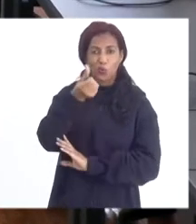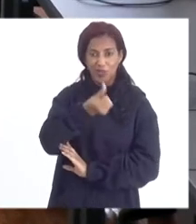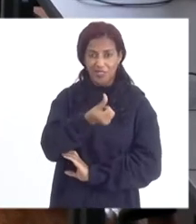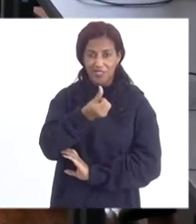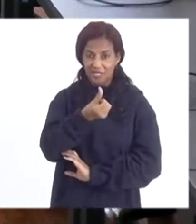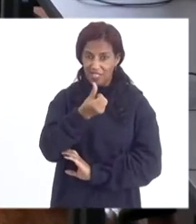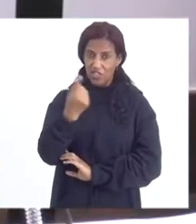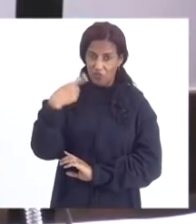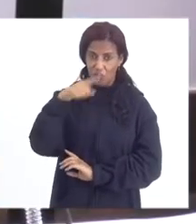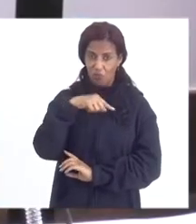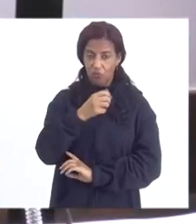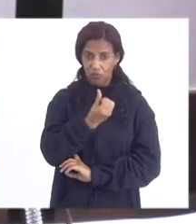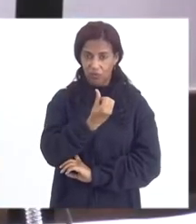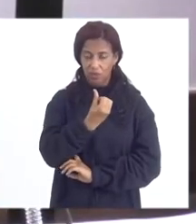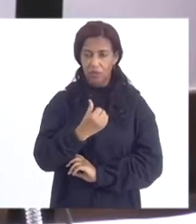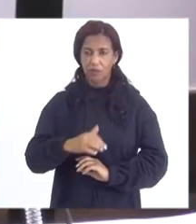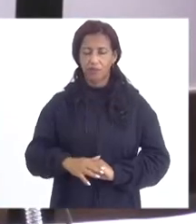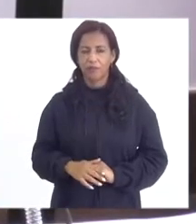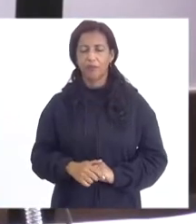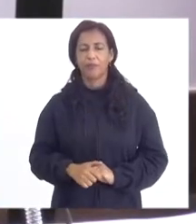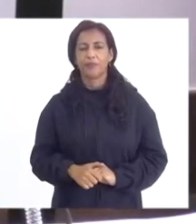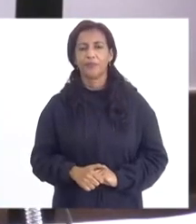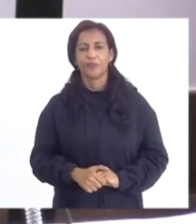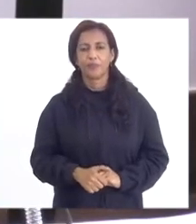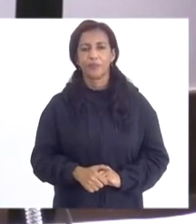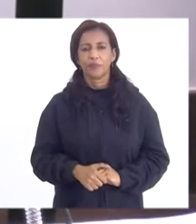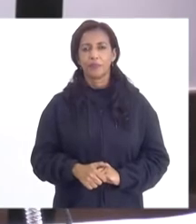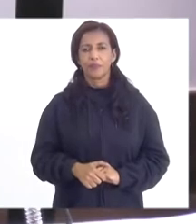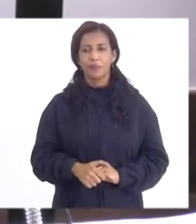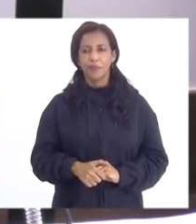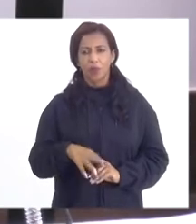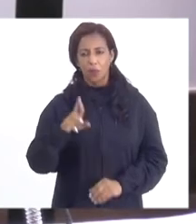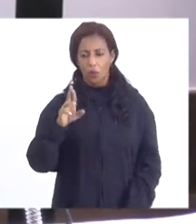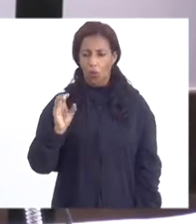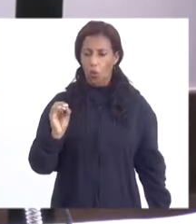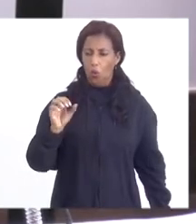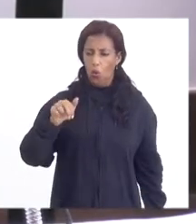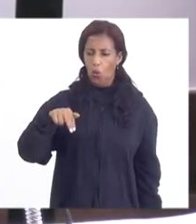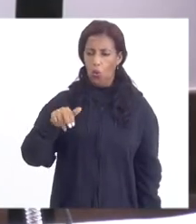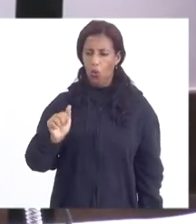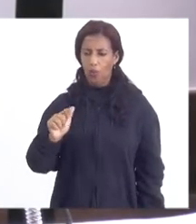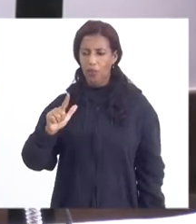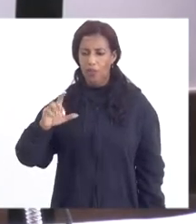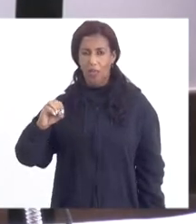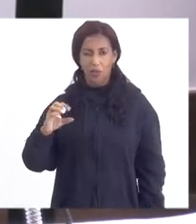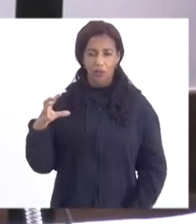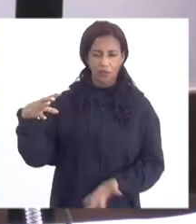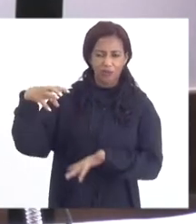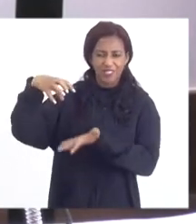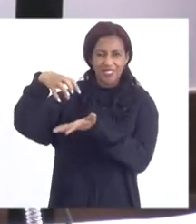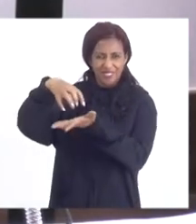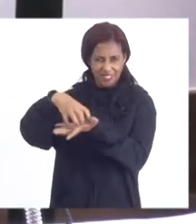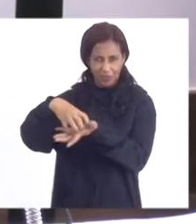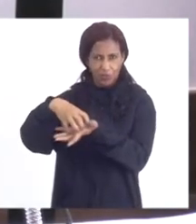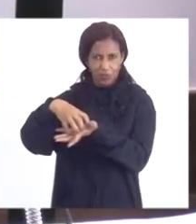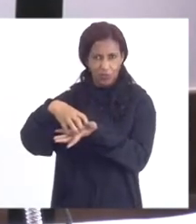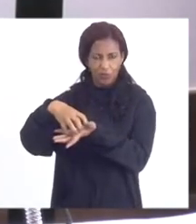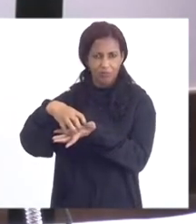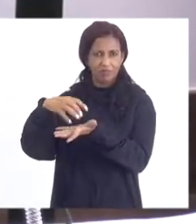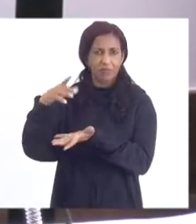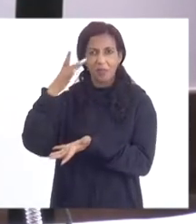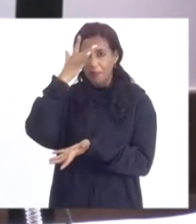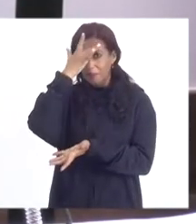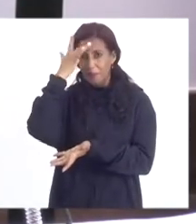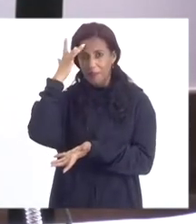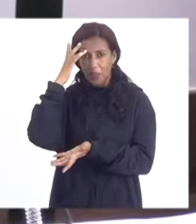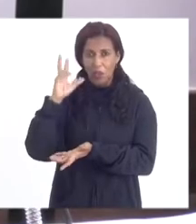No 6 da pauta, do Ronaldo Anchieta. O Ronaldo Anchieta quer criar um centro de referência para pessoas